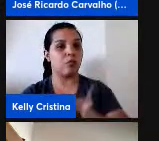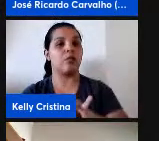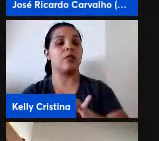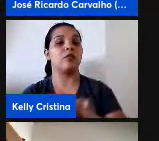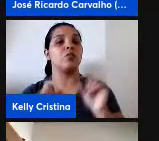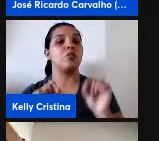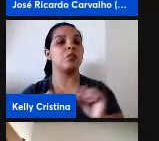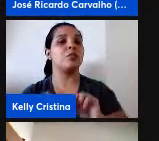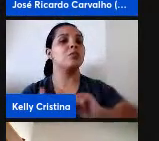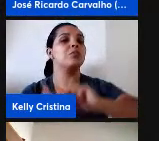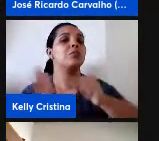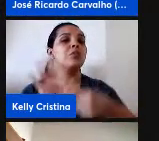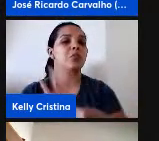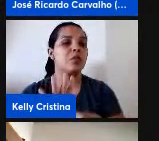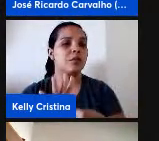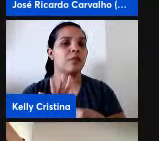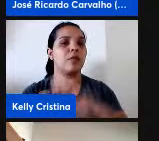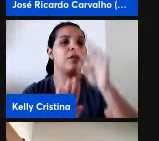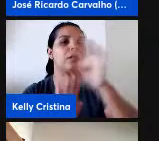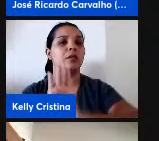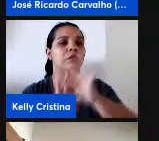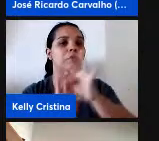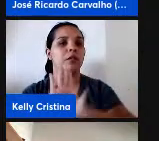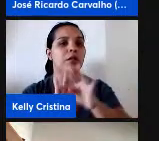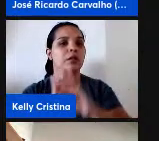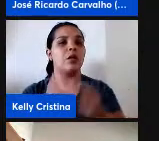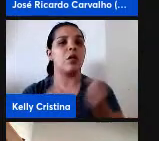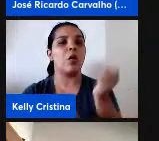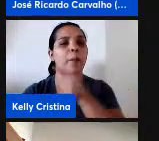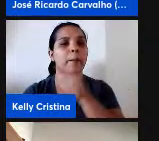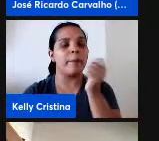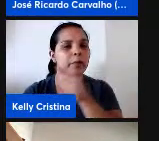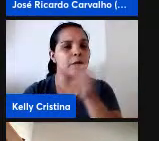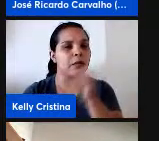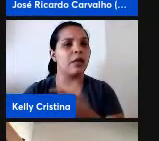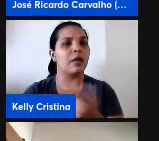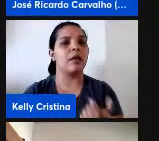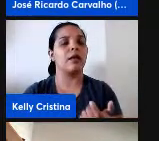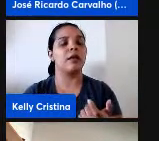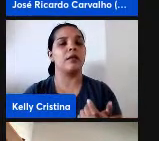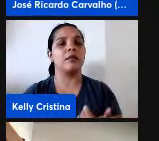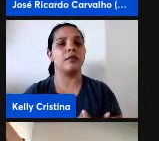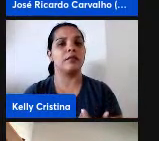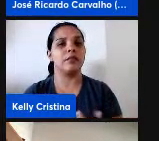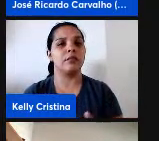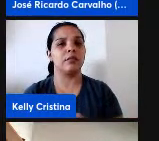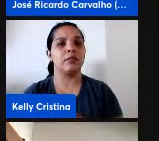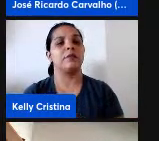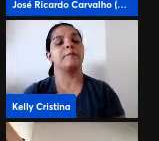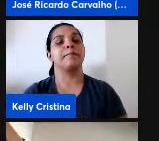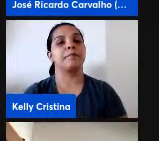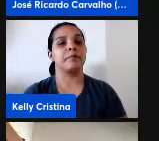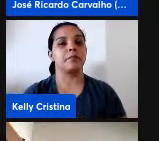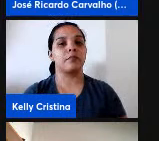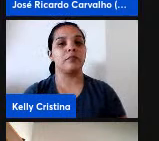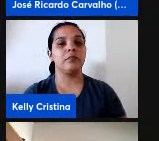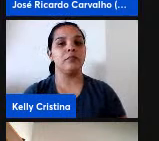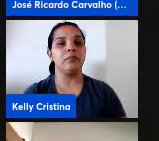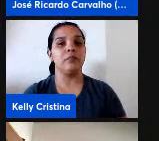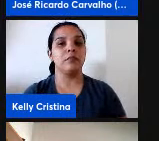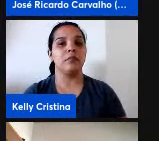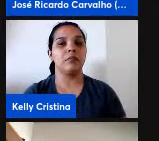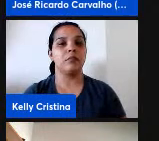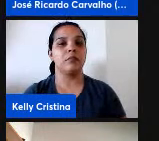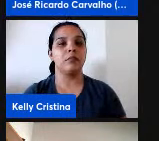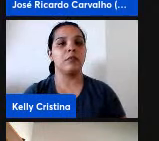texto concreto? Contos, piadas, tudo. Não isso que está aqui do lado, que não é texto, né? A menina saiu, a menina caiu no